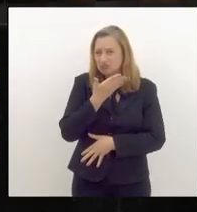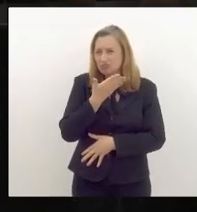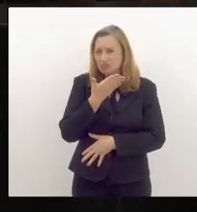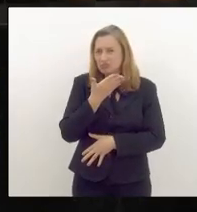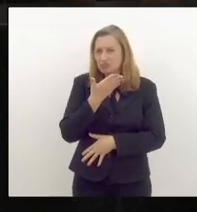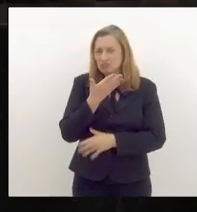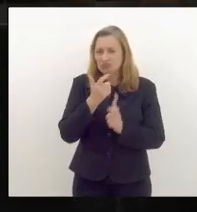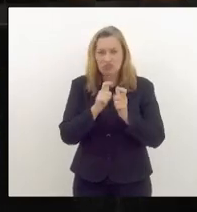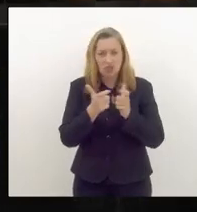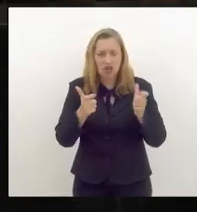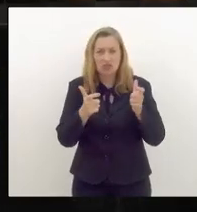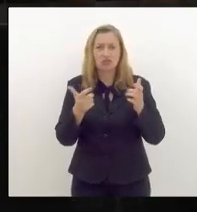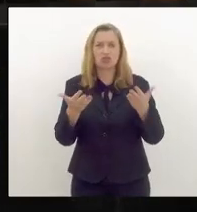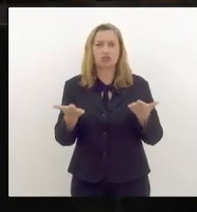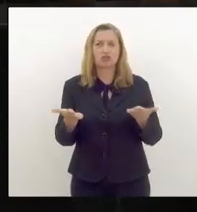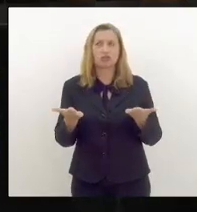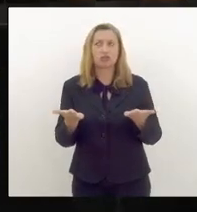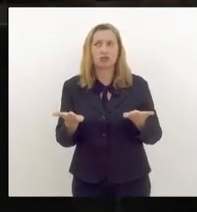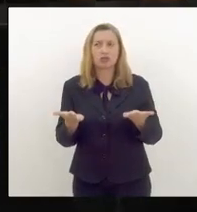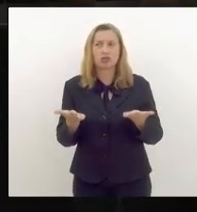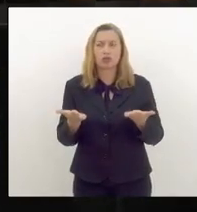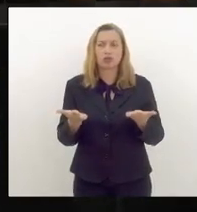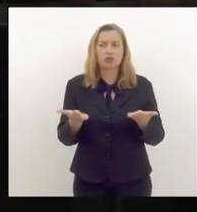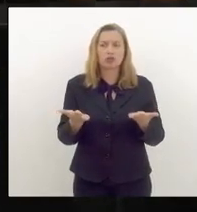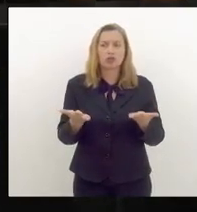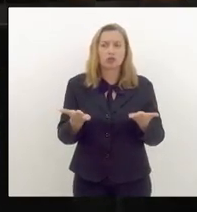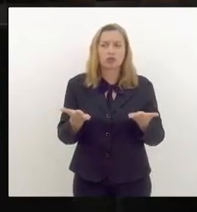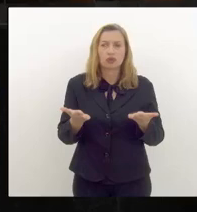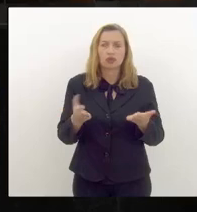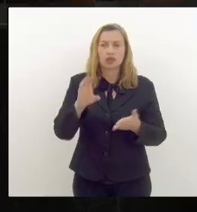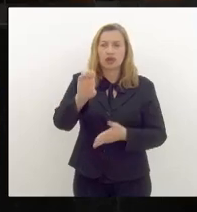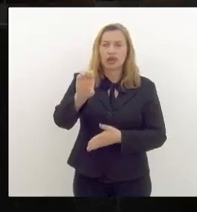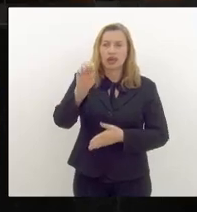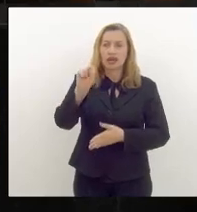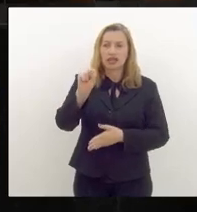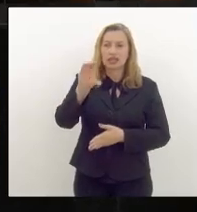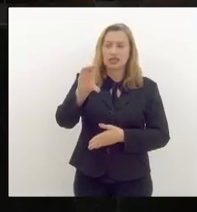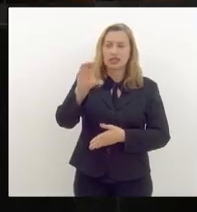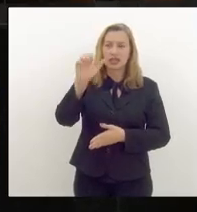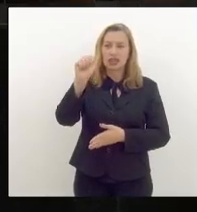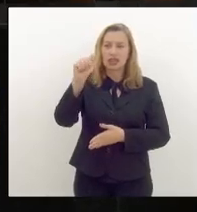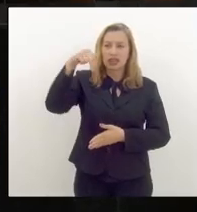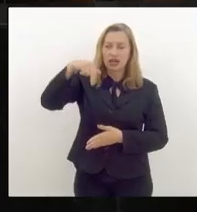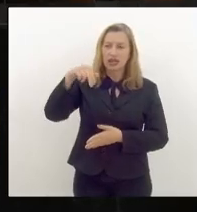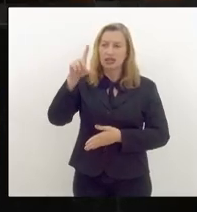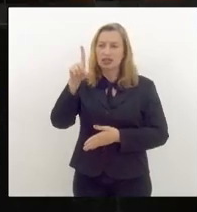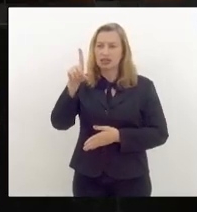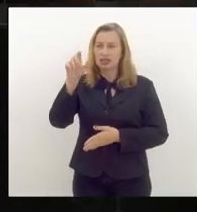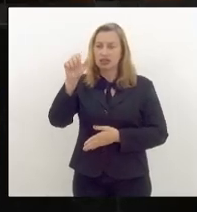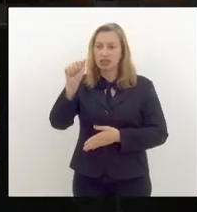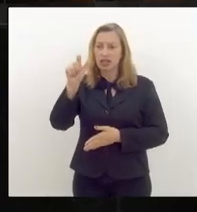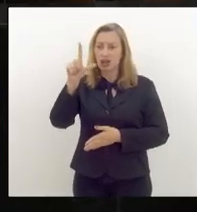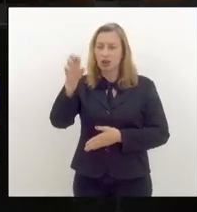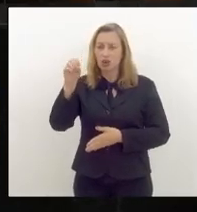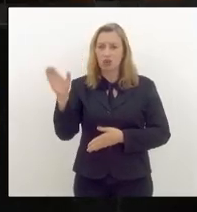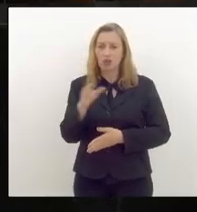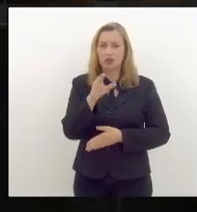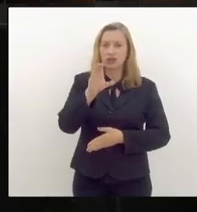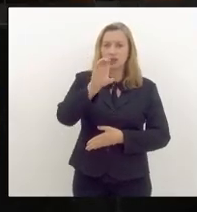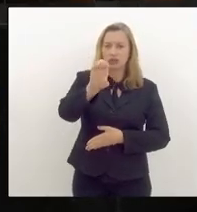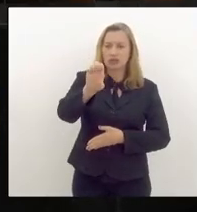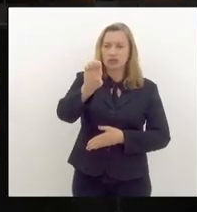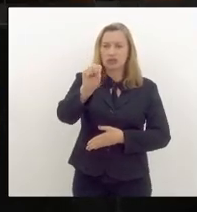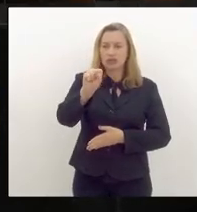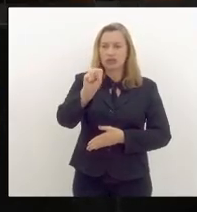menção que foi o escândalo da ceperj o que o